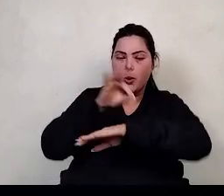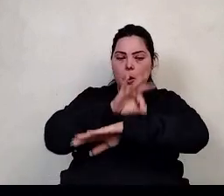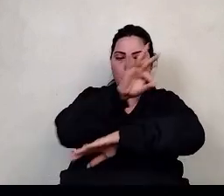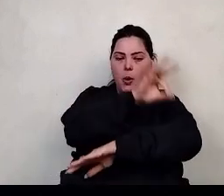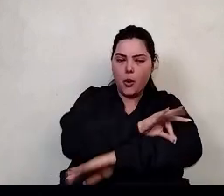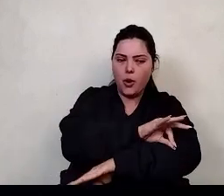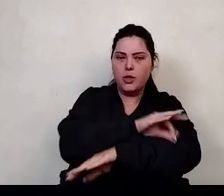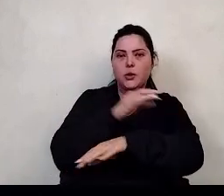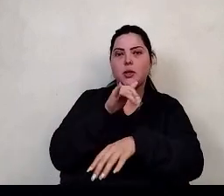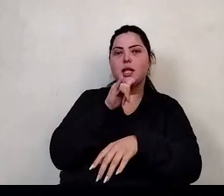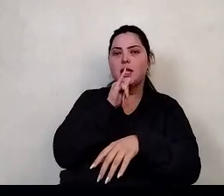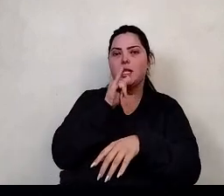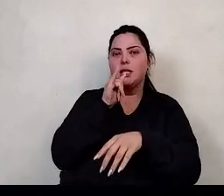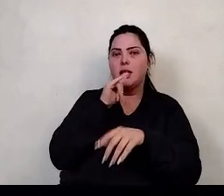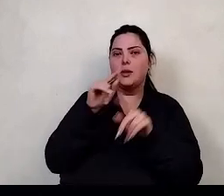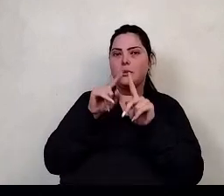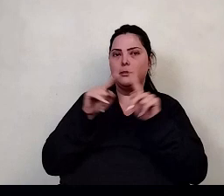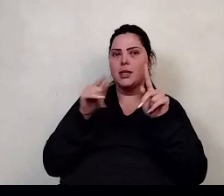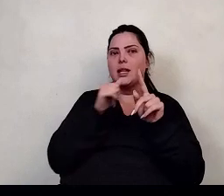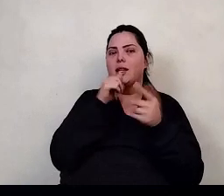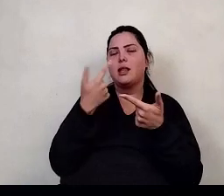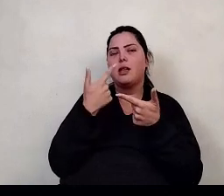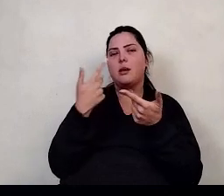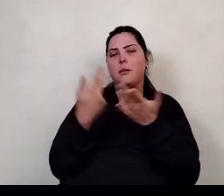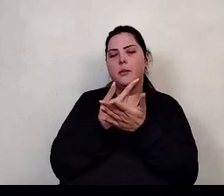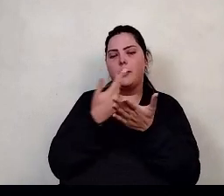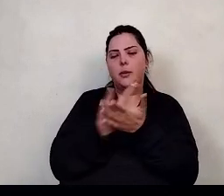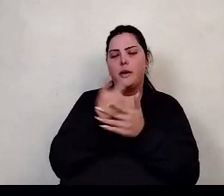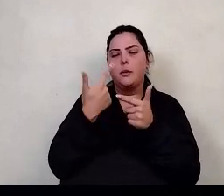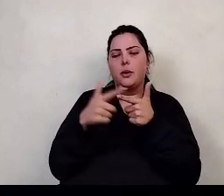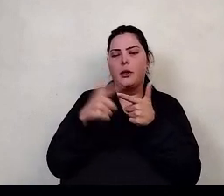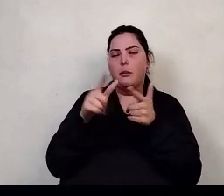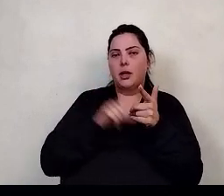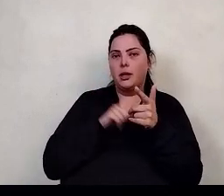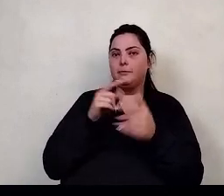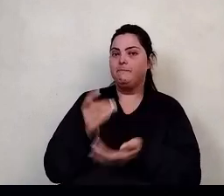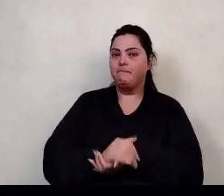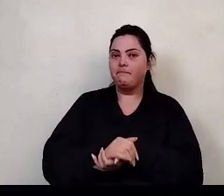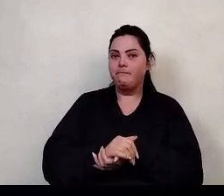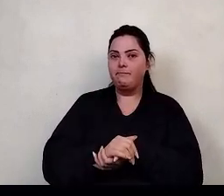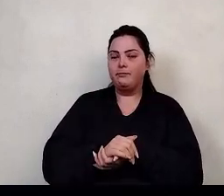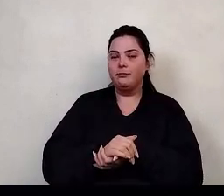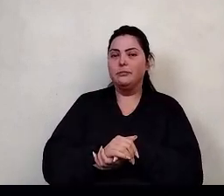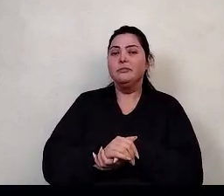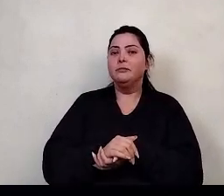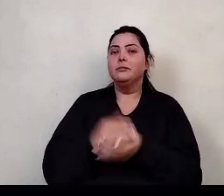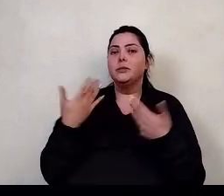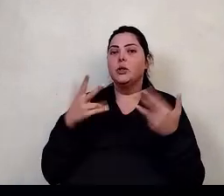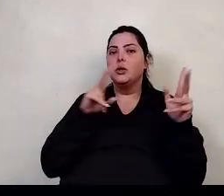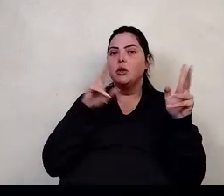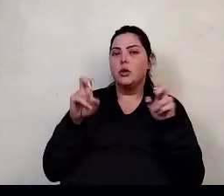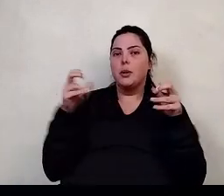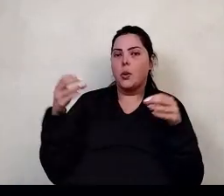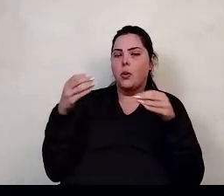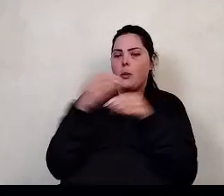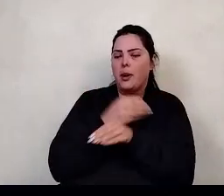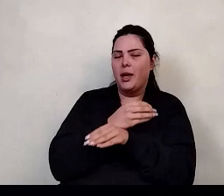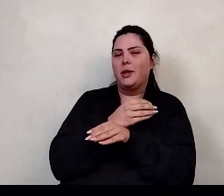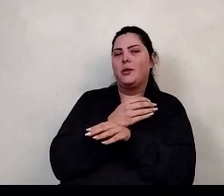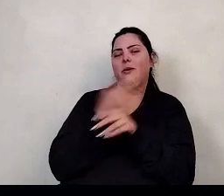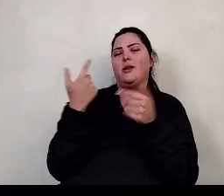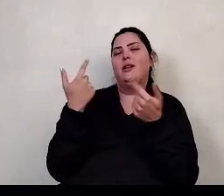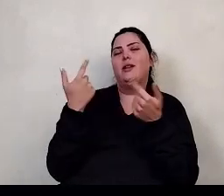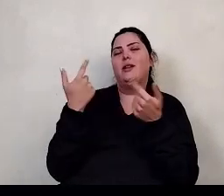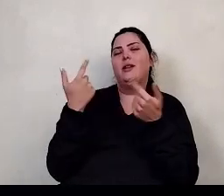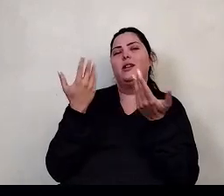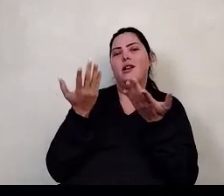testado, mas ainda assim tem erros lá na ponta com o cliente. Então, essa questão de entender o todo é o grande ponto com